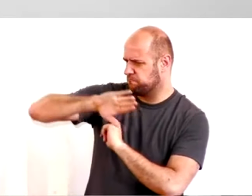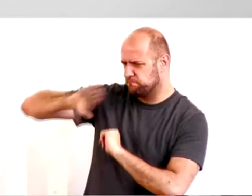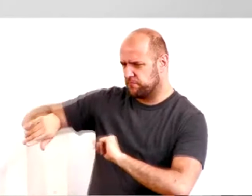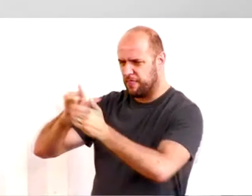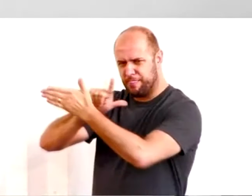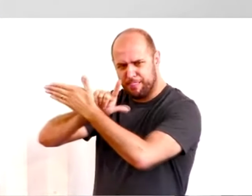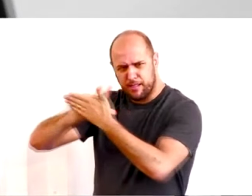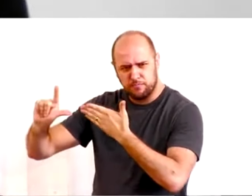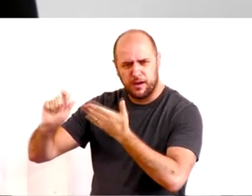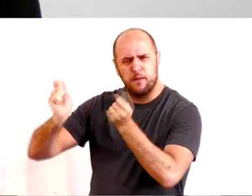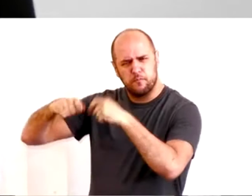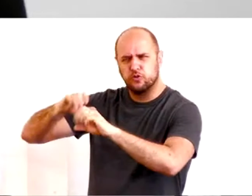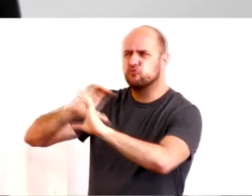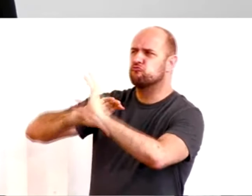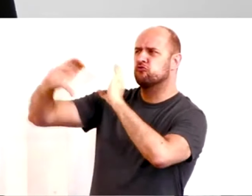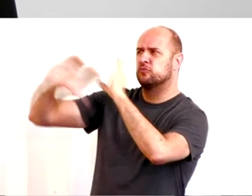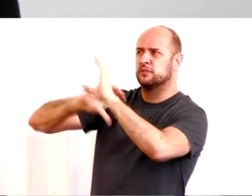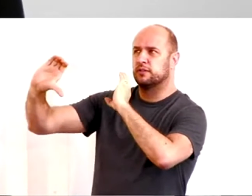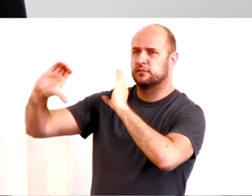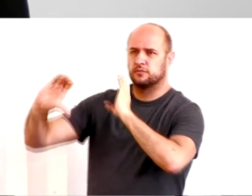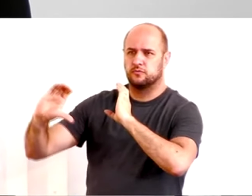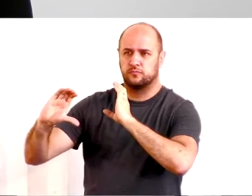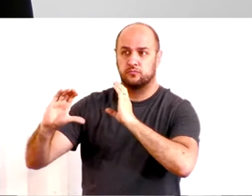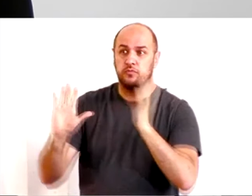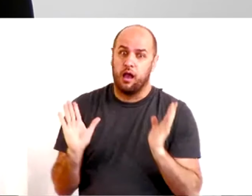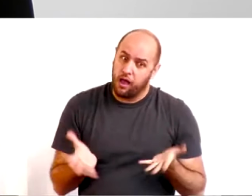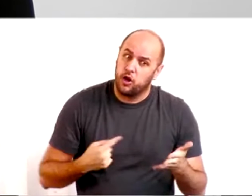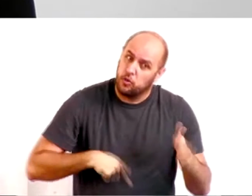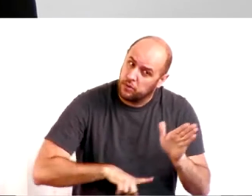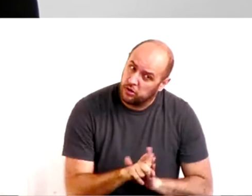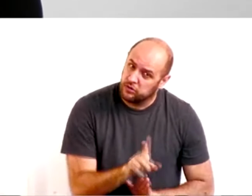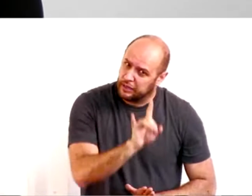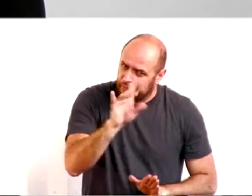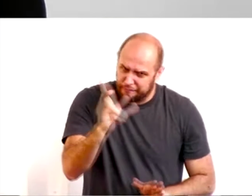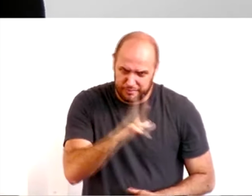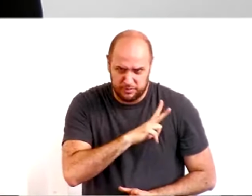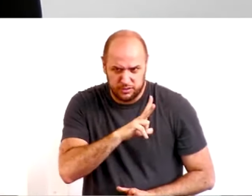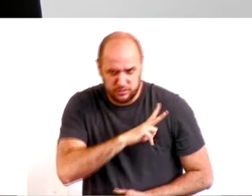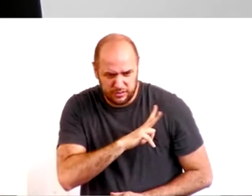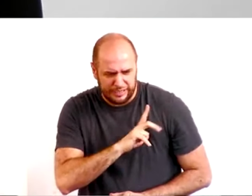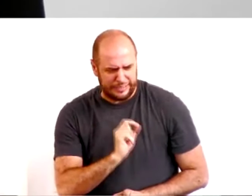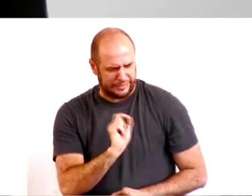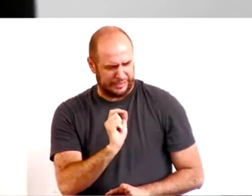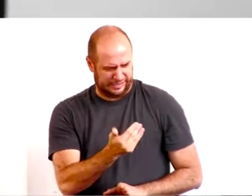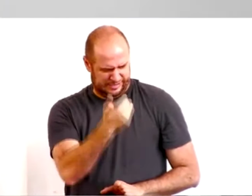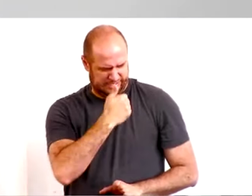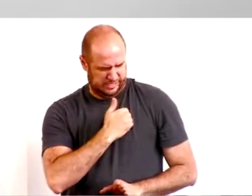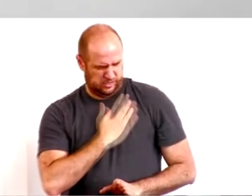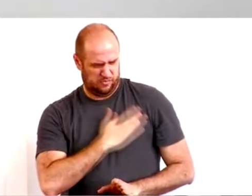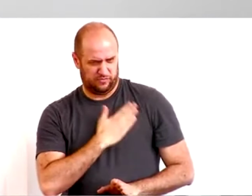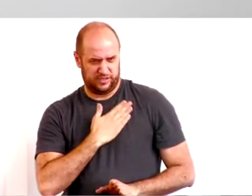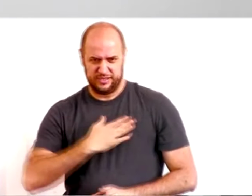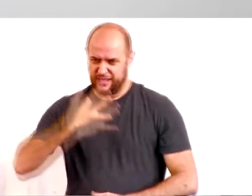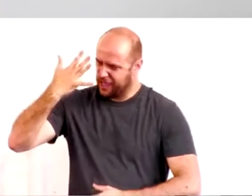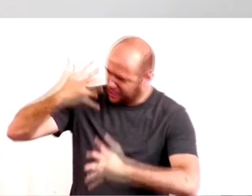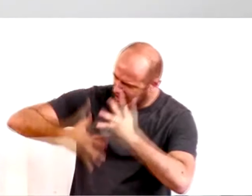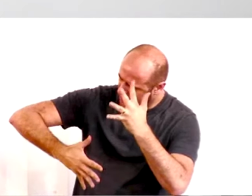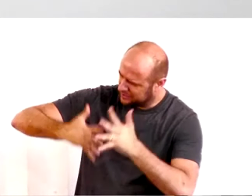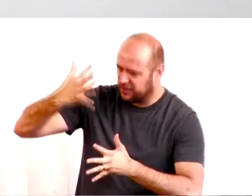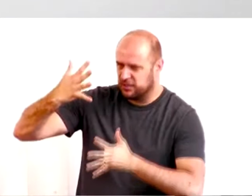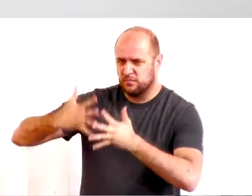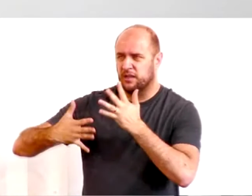é: o que em nossas vidas tem se interposto, tem sido um obstáculo